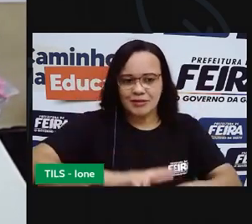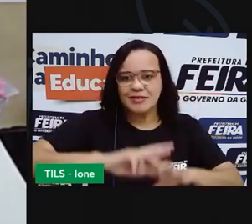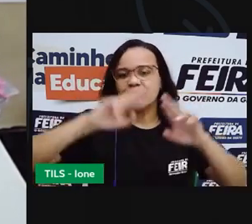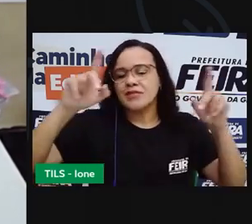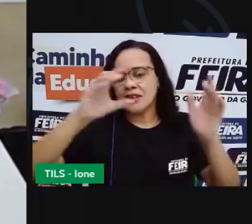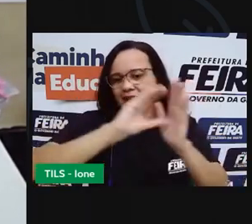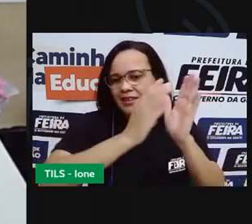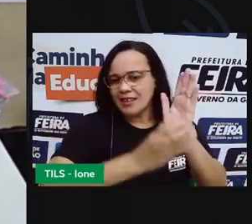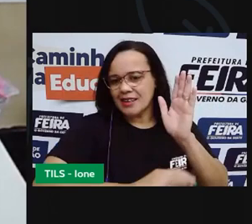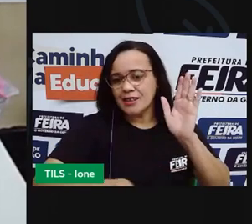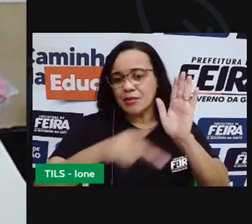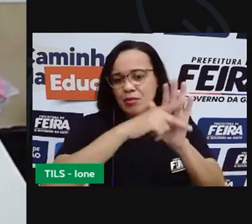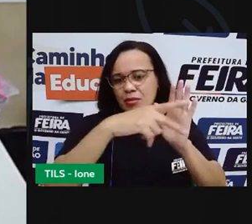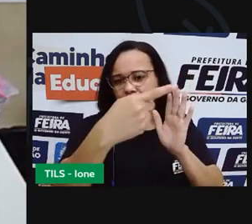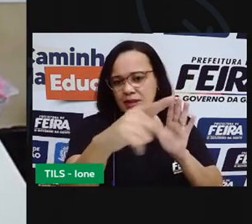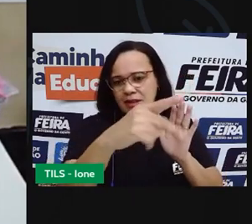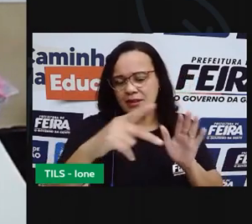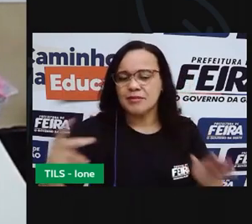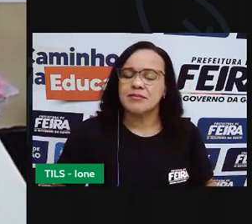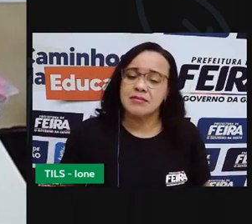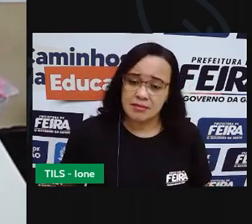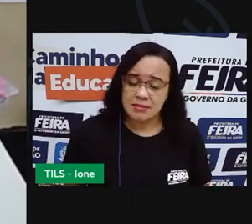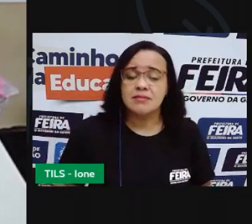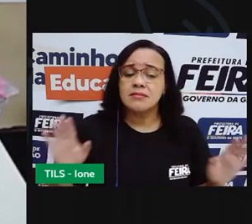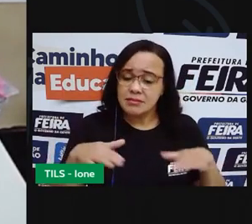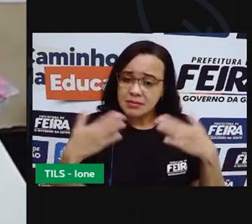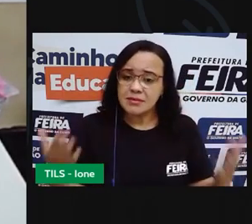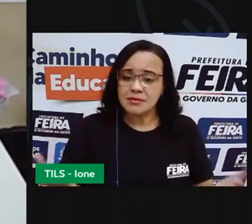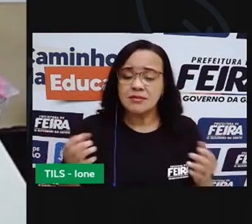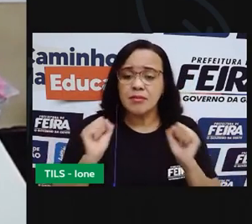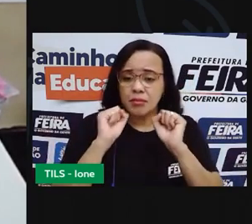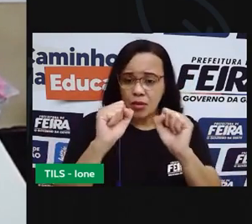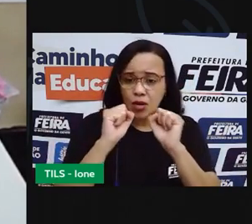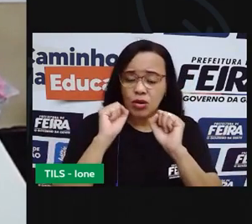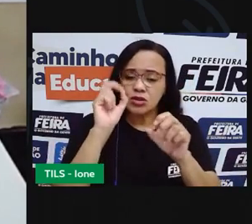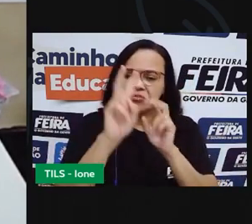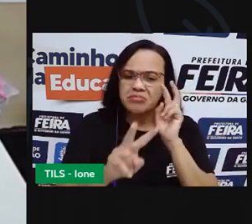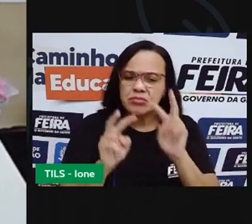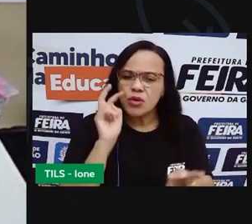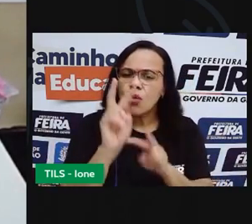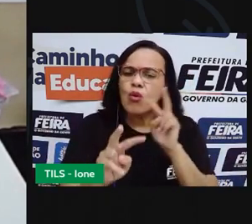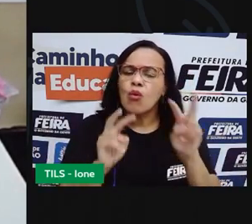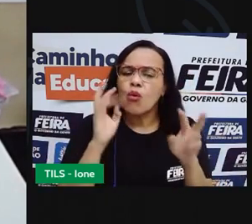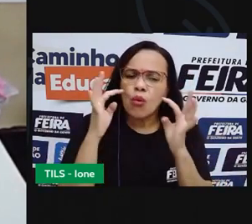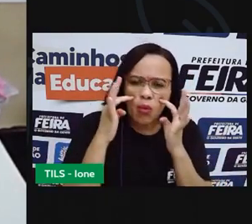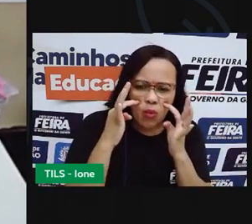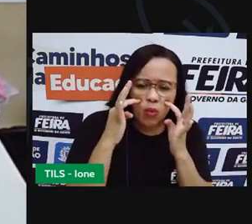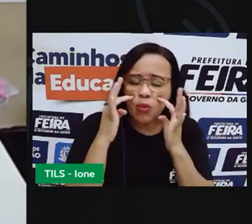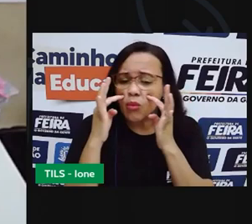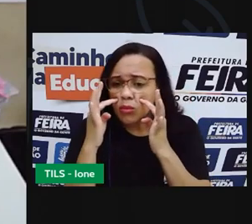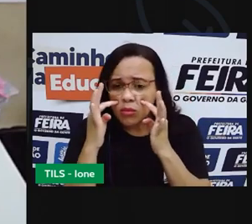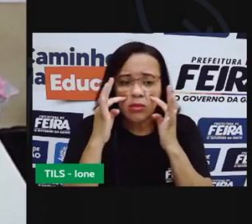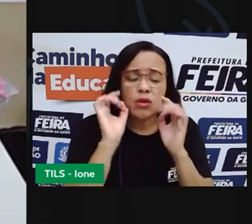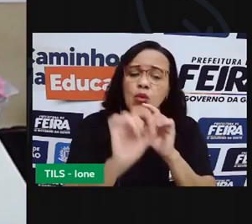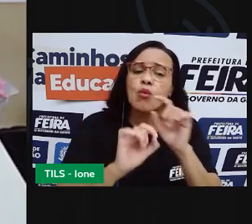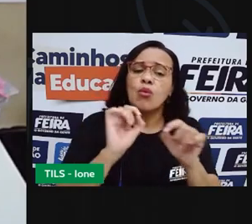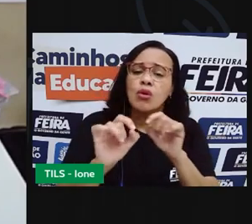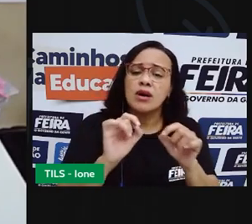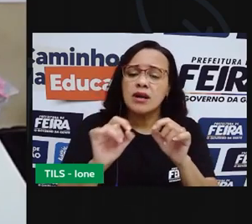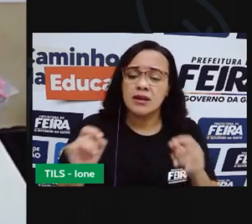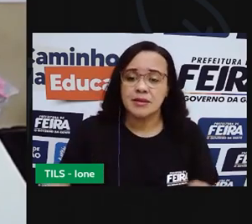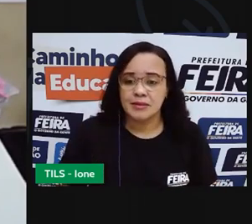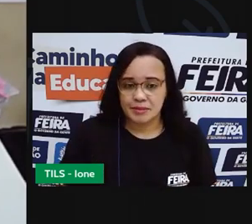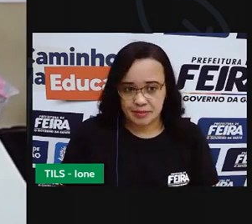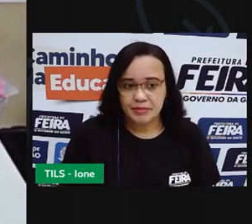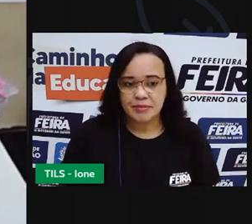característica diferente. Então, criançada, vocês podem observar que